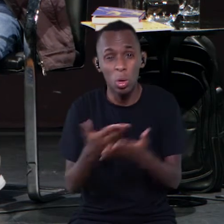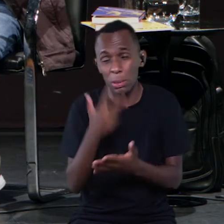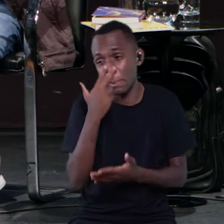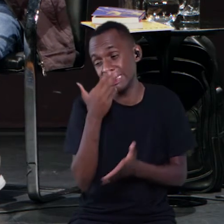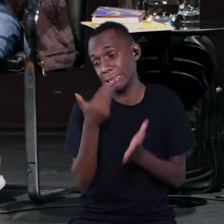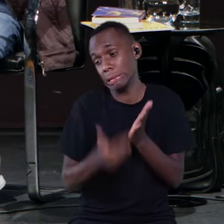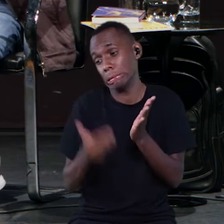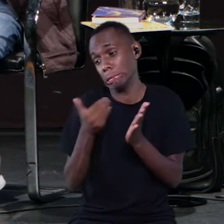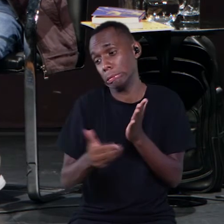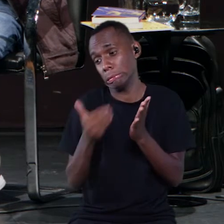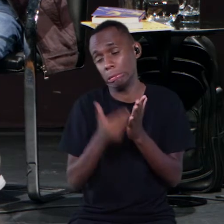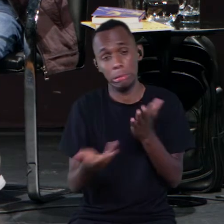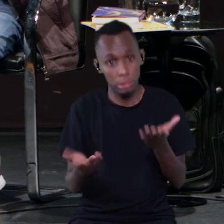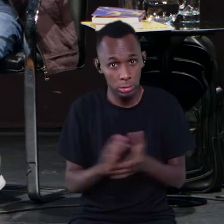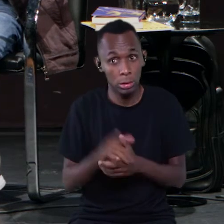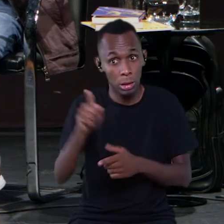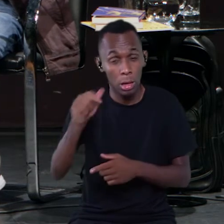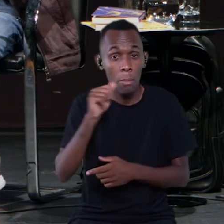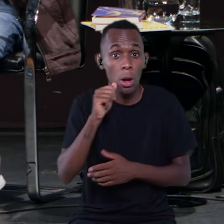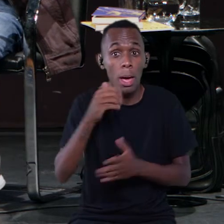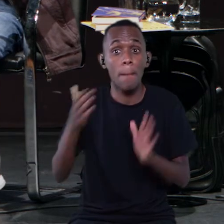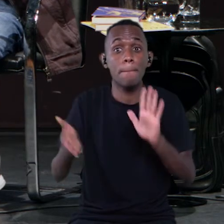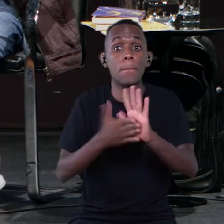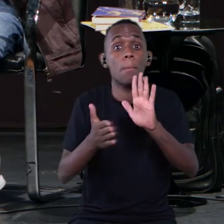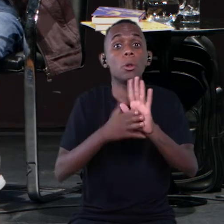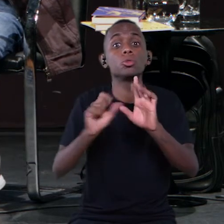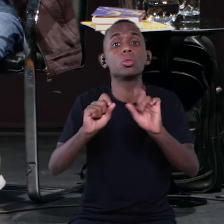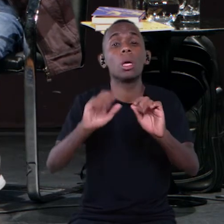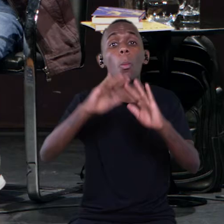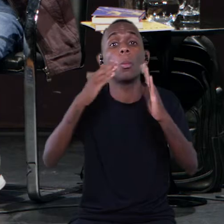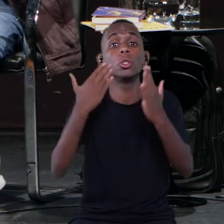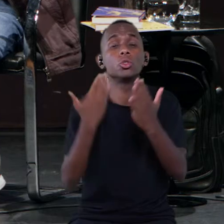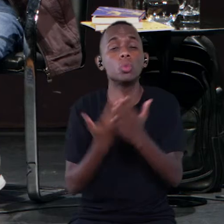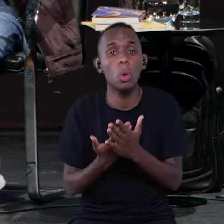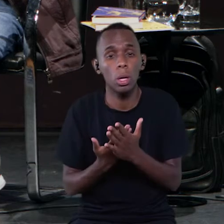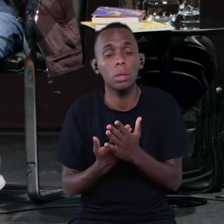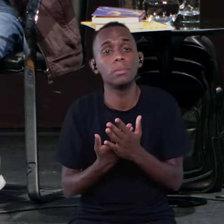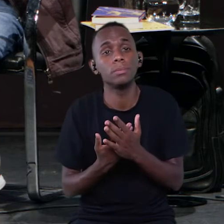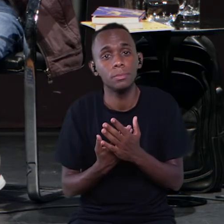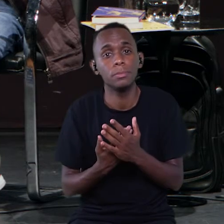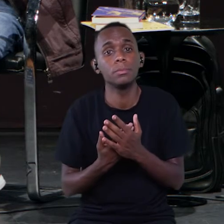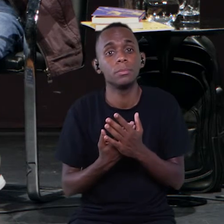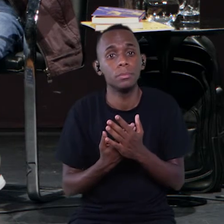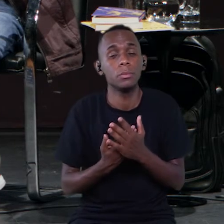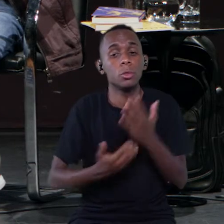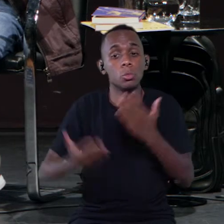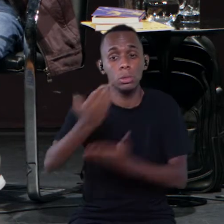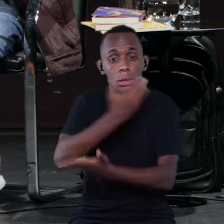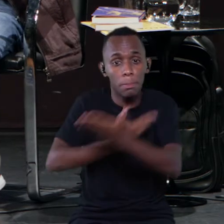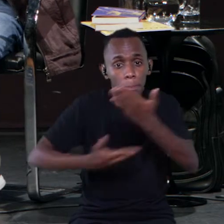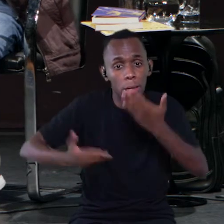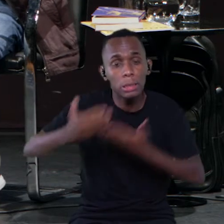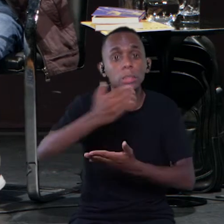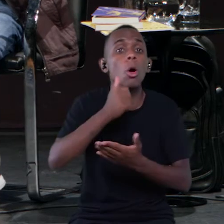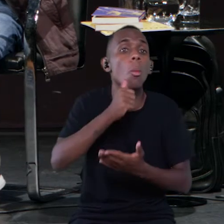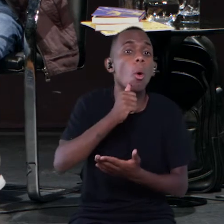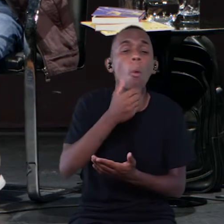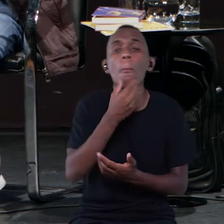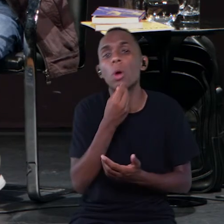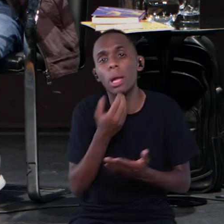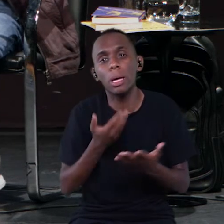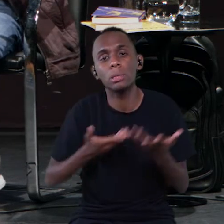perdendo. Ela propôs, por exemplo, uma escola com uma convivência mista, alunos e